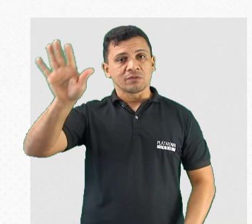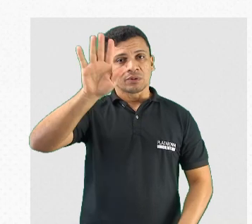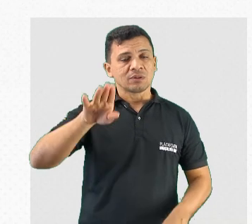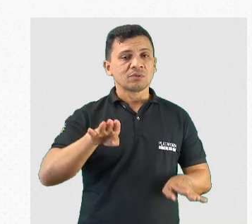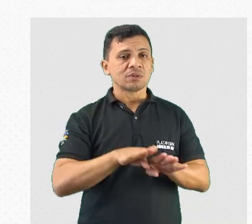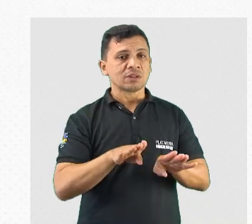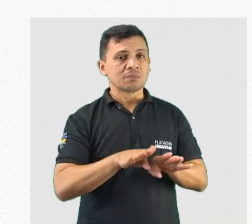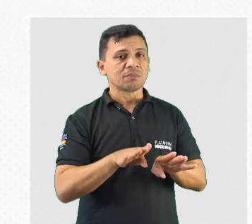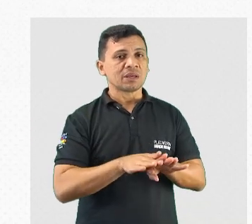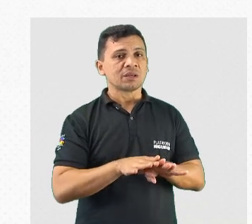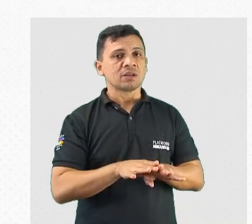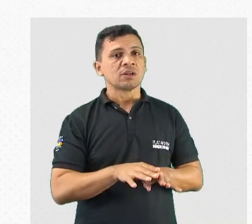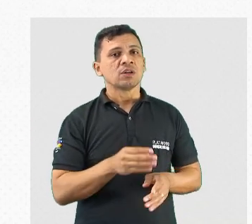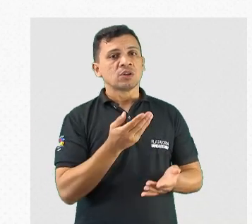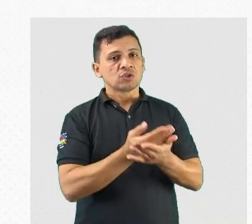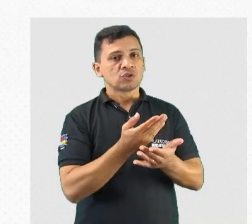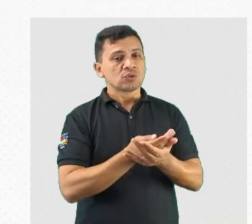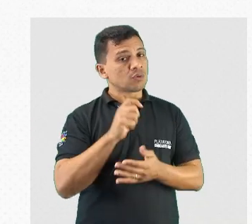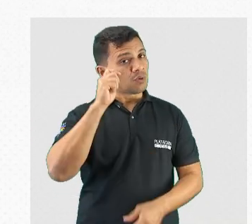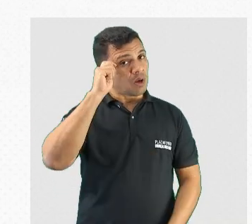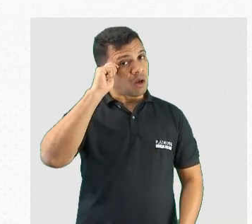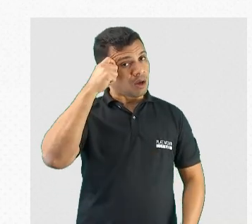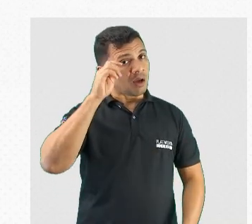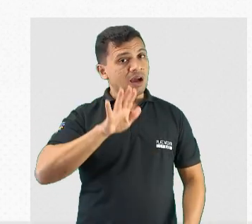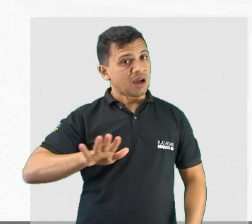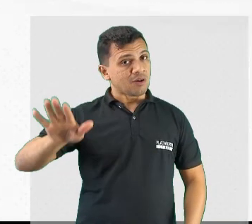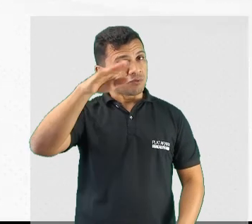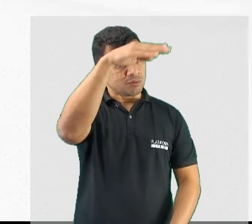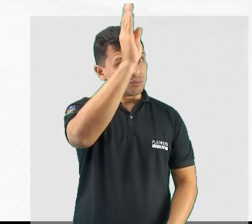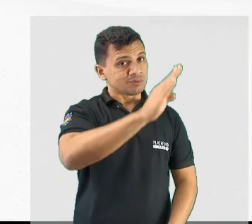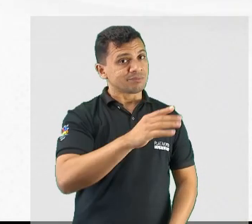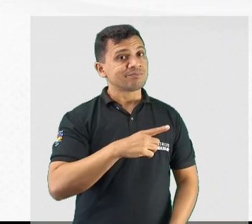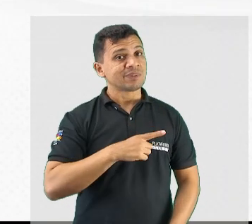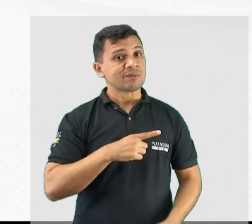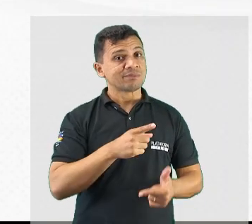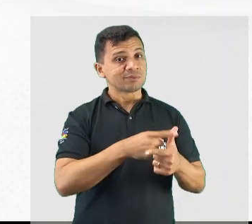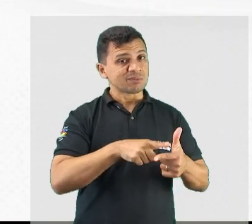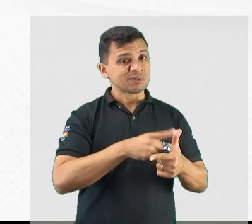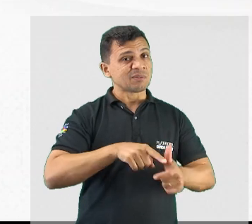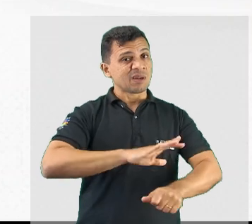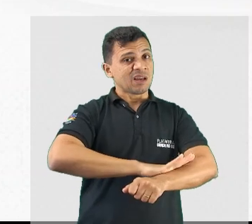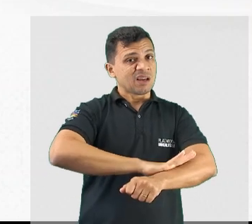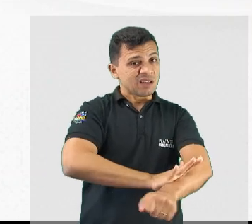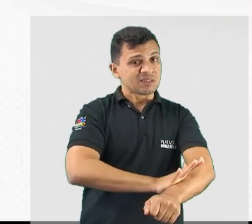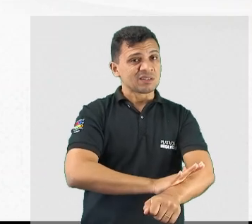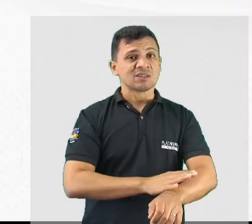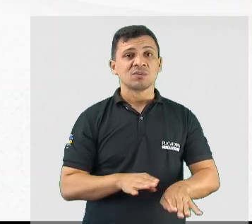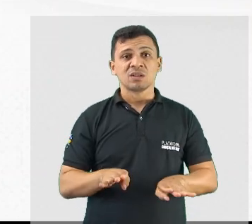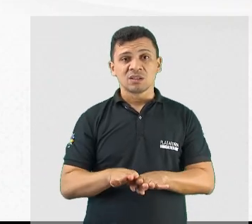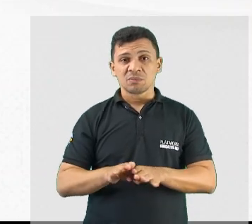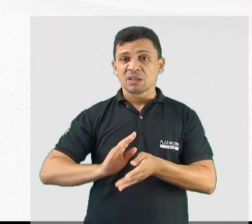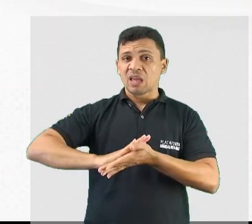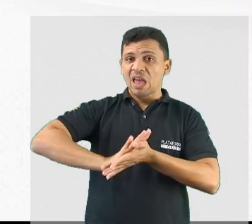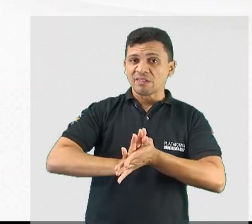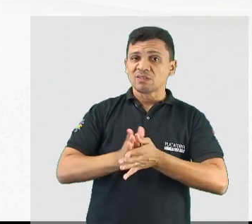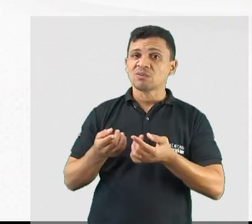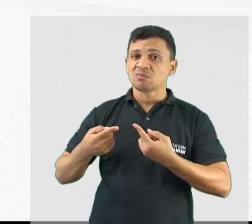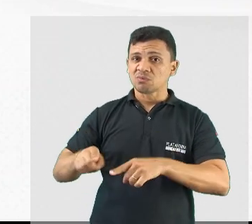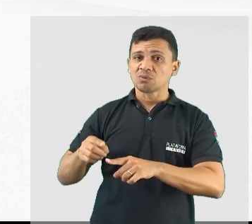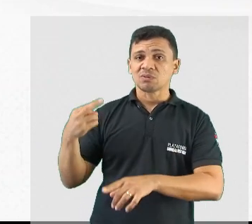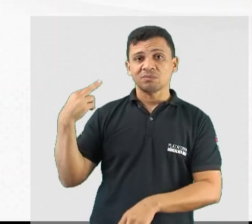afro-brasileira. Só que isso também ainda é empacado por questões de racismo, de preconceito em relação à religião, entre outras